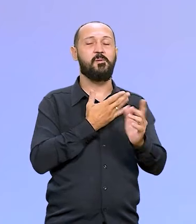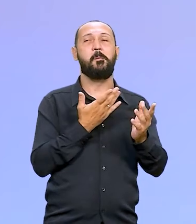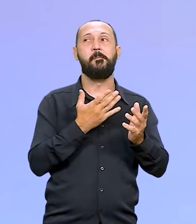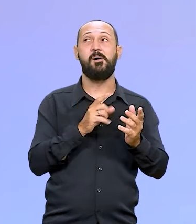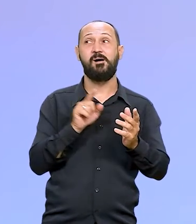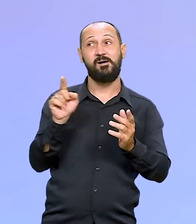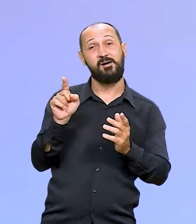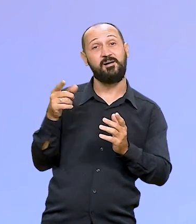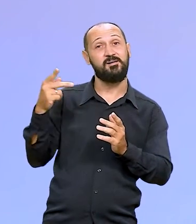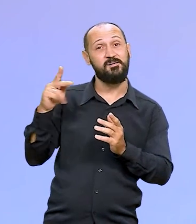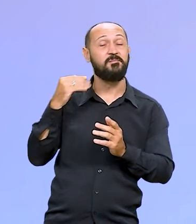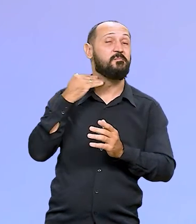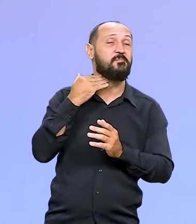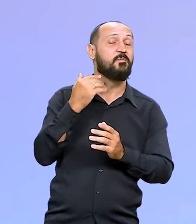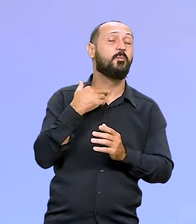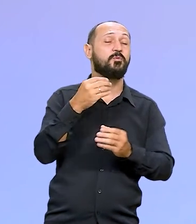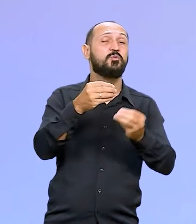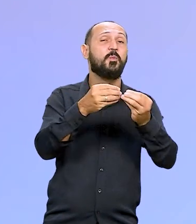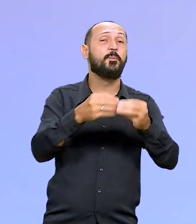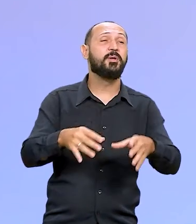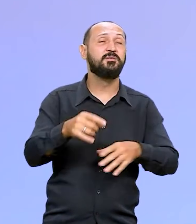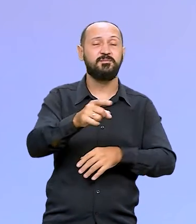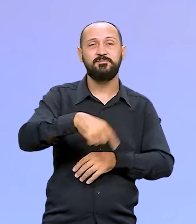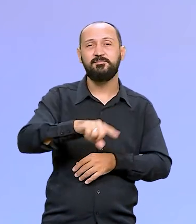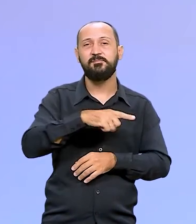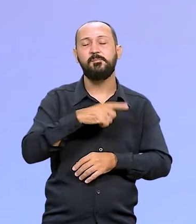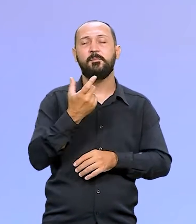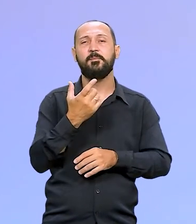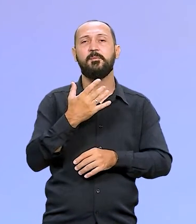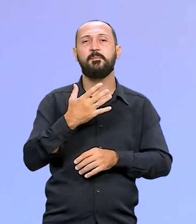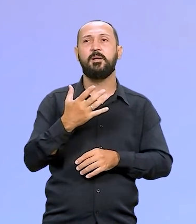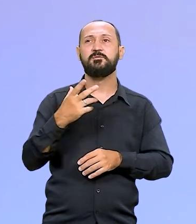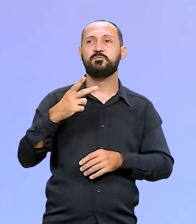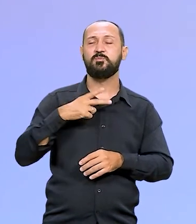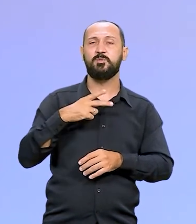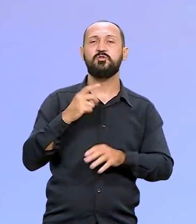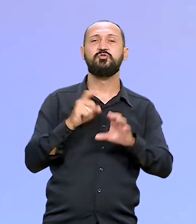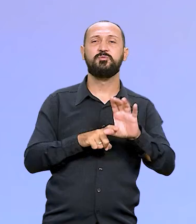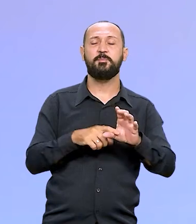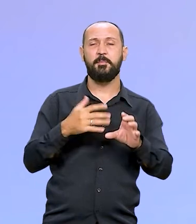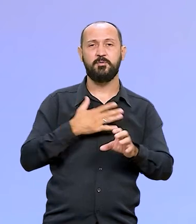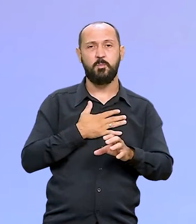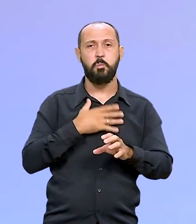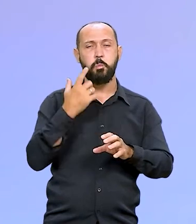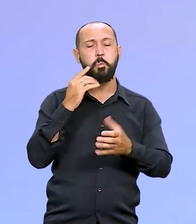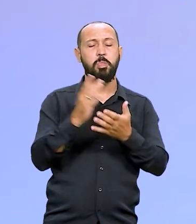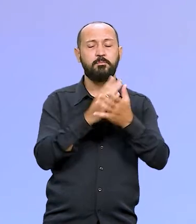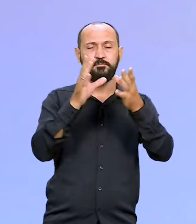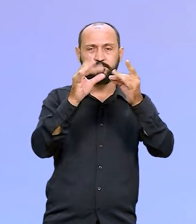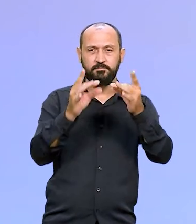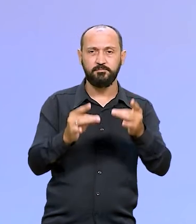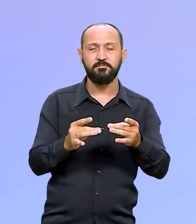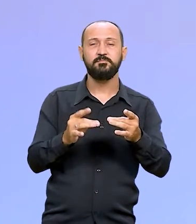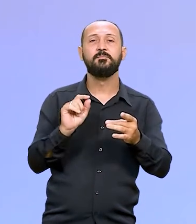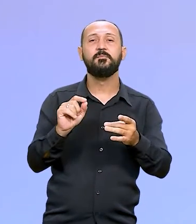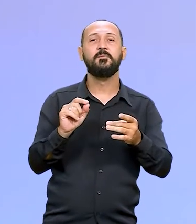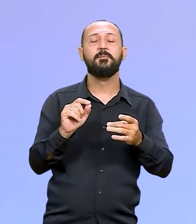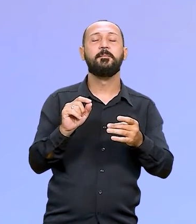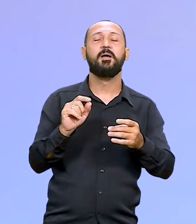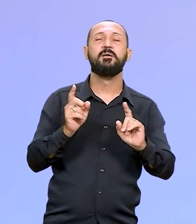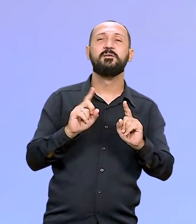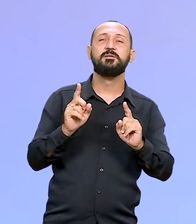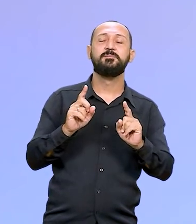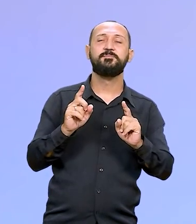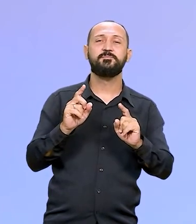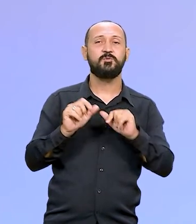então ele não pode prejudicar aquele credor fiduciário por uma dívida pessoal por vezes. Então tem alguns mecanismos que a lei vem trazendo justamente